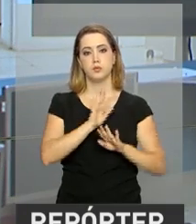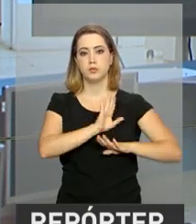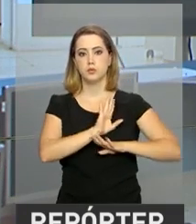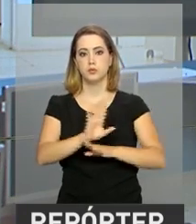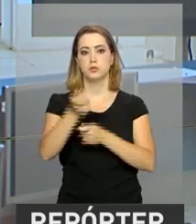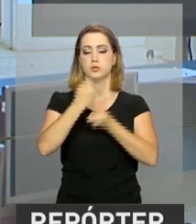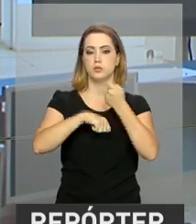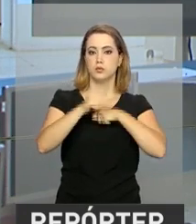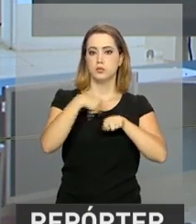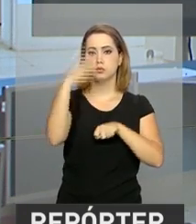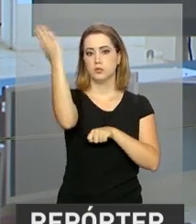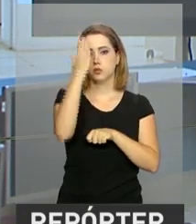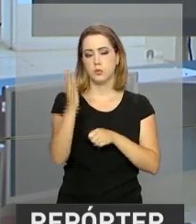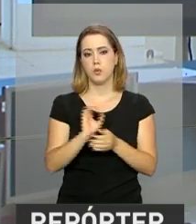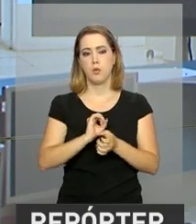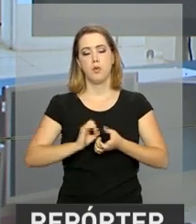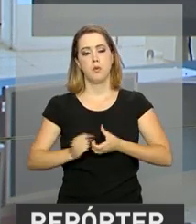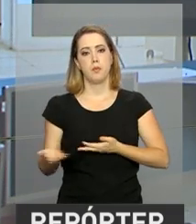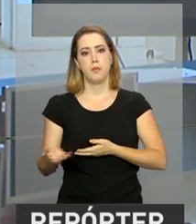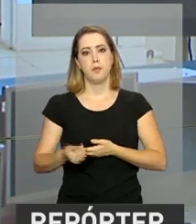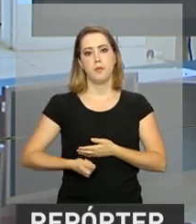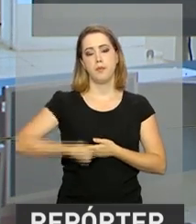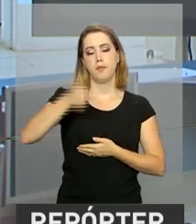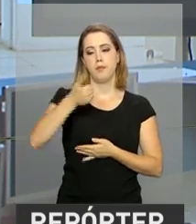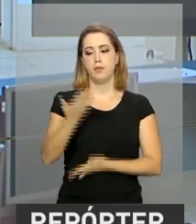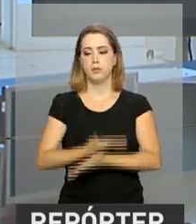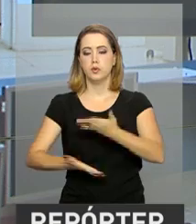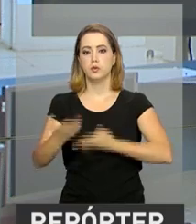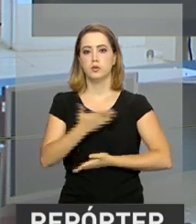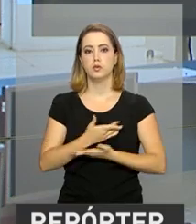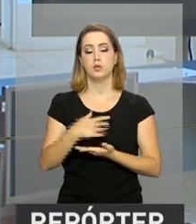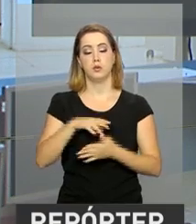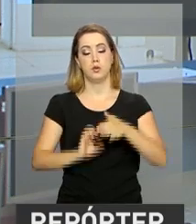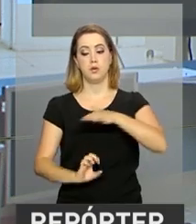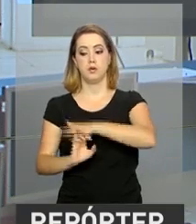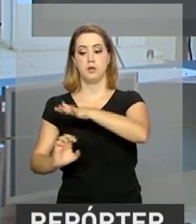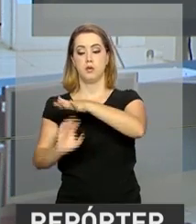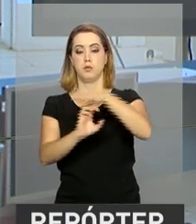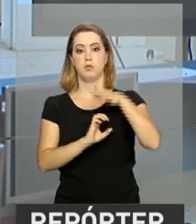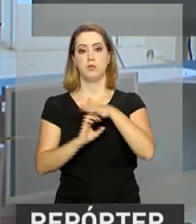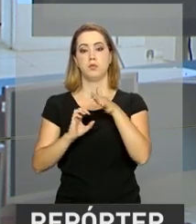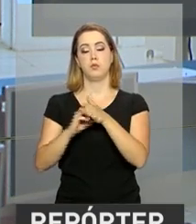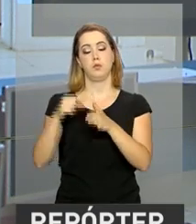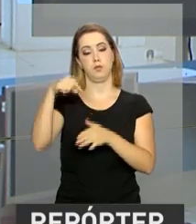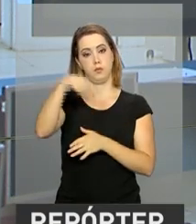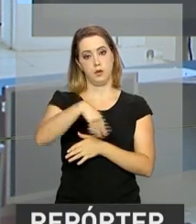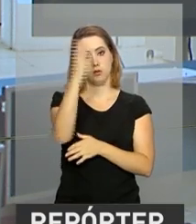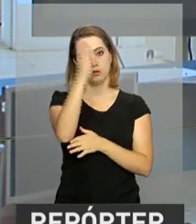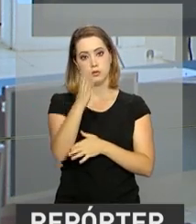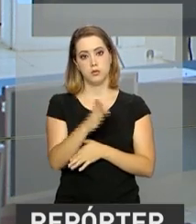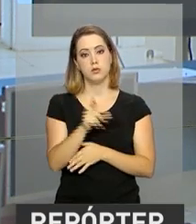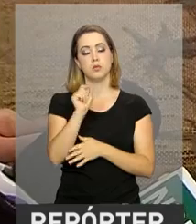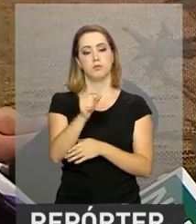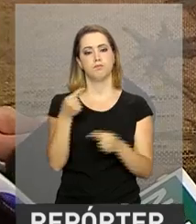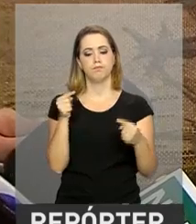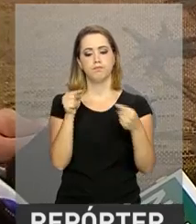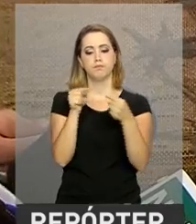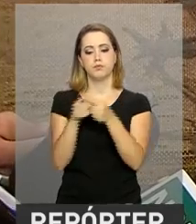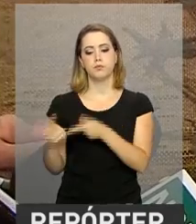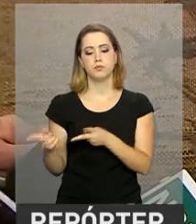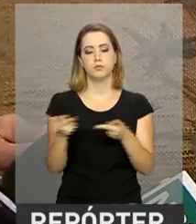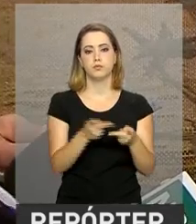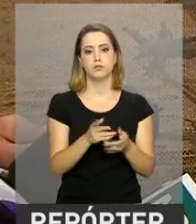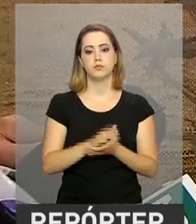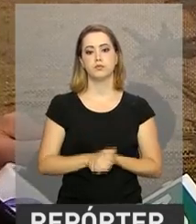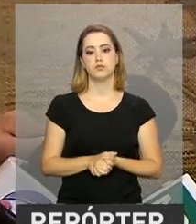comércio e atrair empresários japoneses são as metas do presidente Michel Temer nesta visita oficial ao Japão